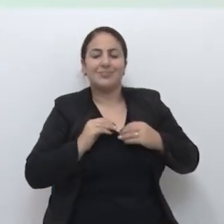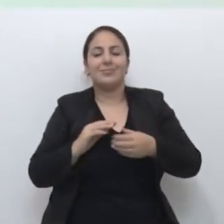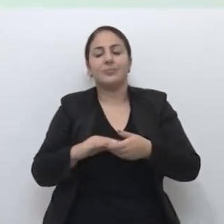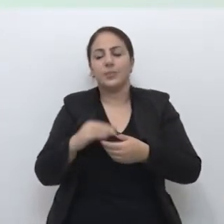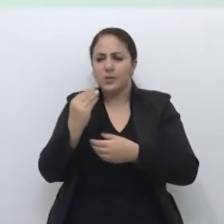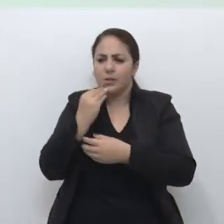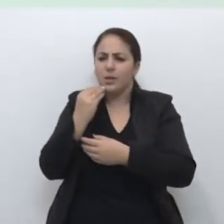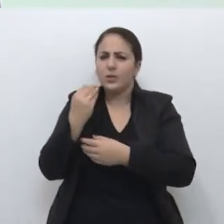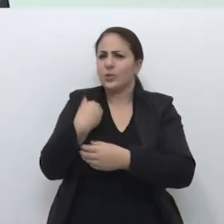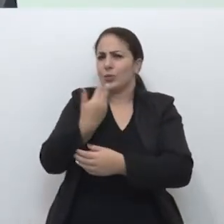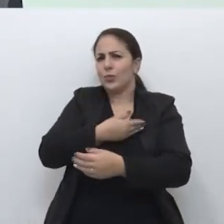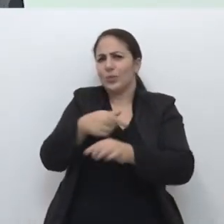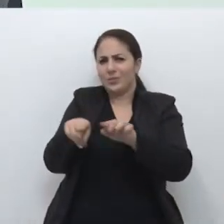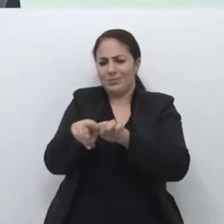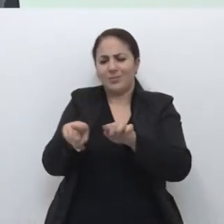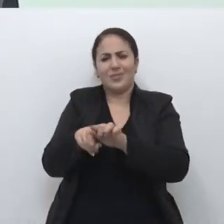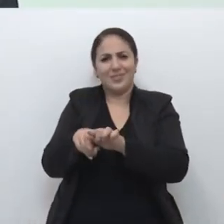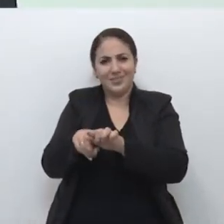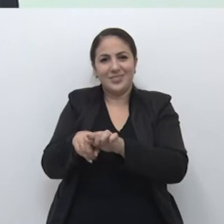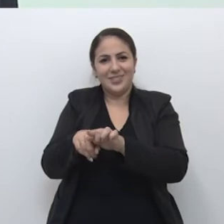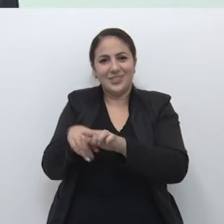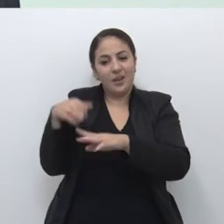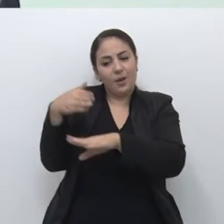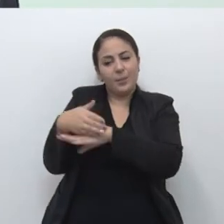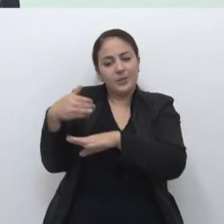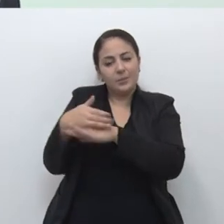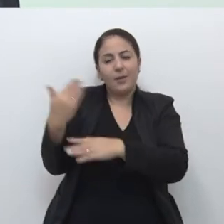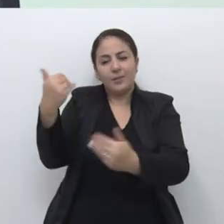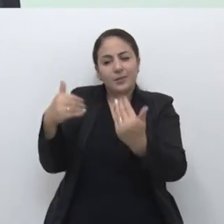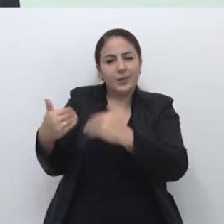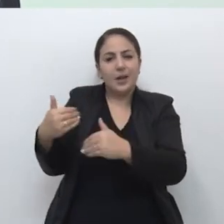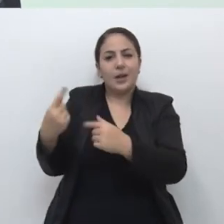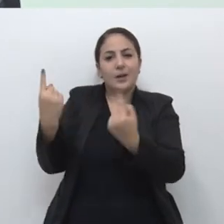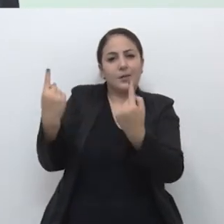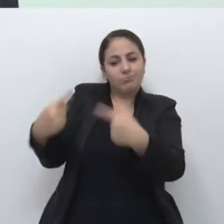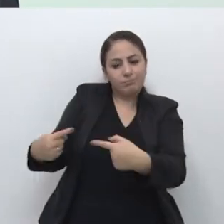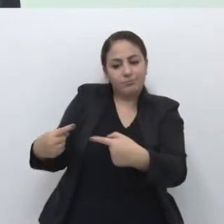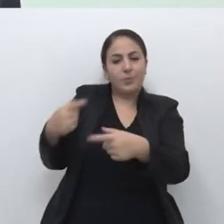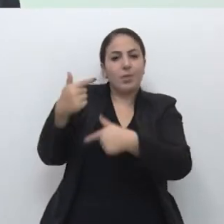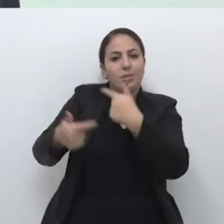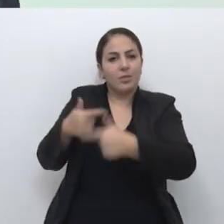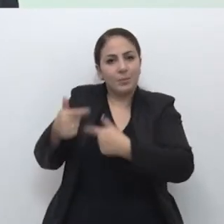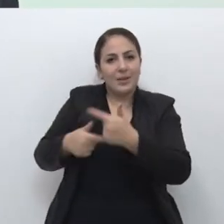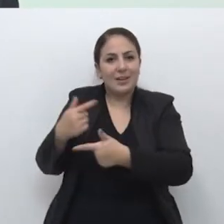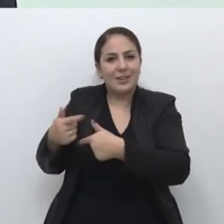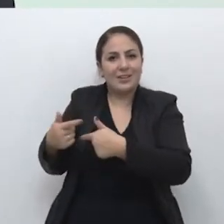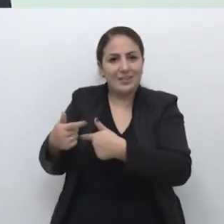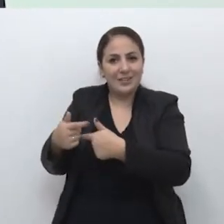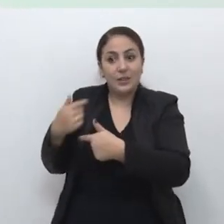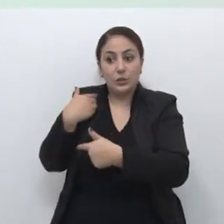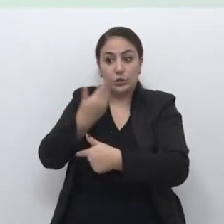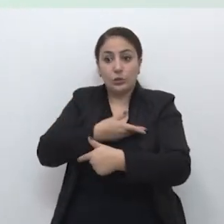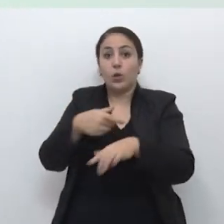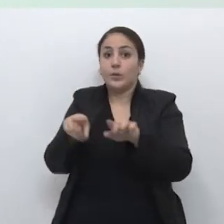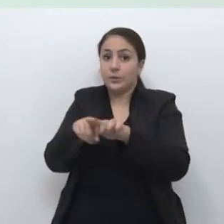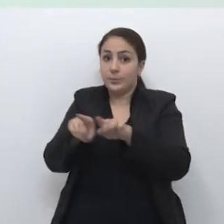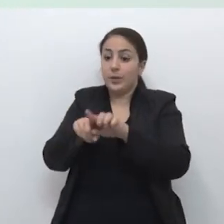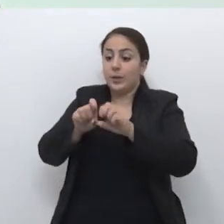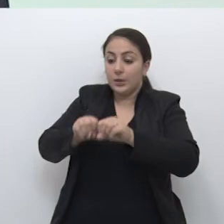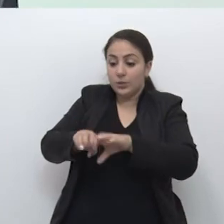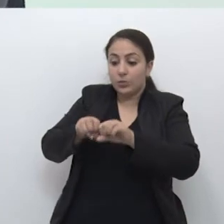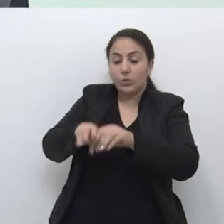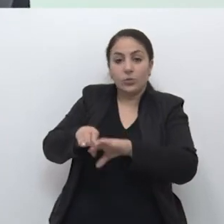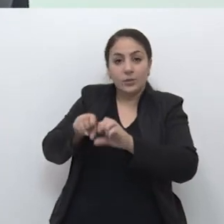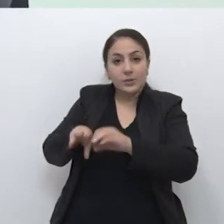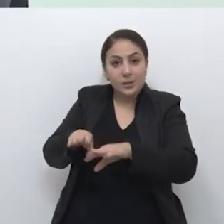a gente, além de fazer, participar dos campeonatos, trabalhar o futsal, a gente trabalha também